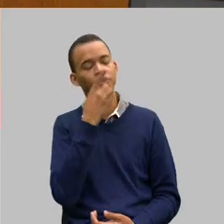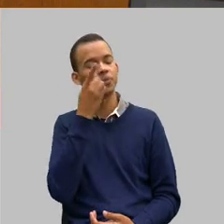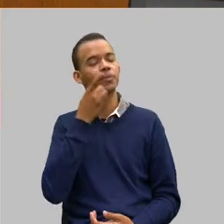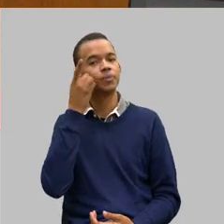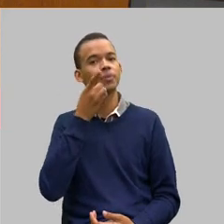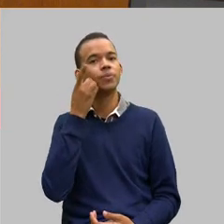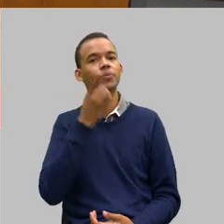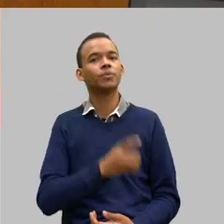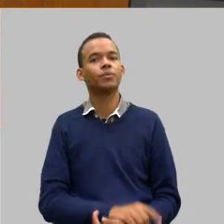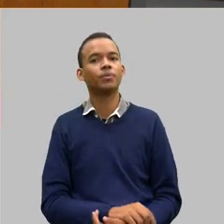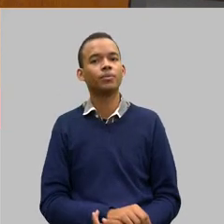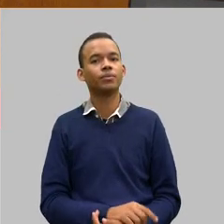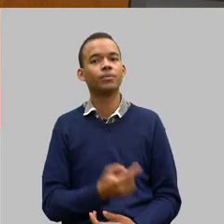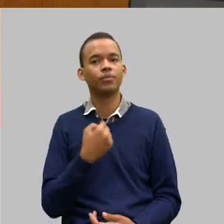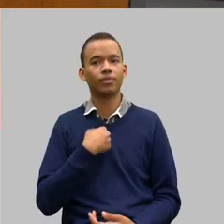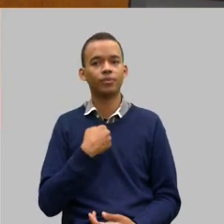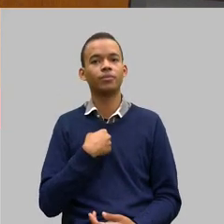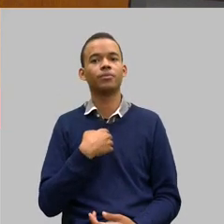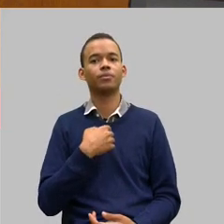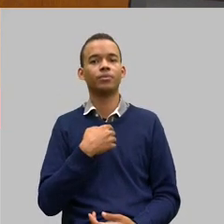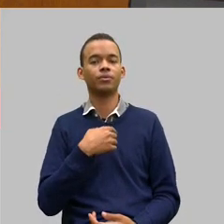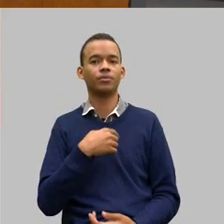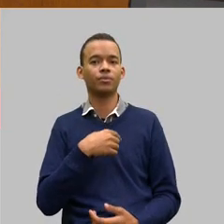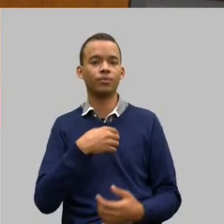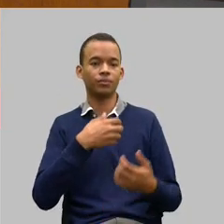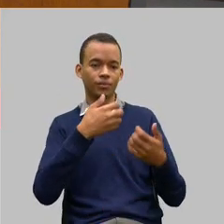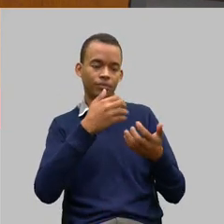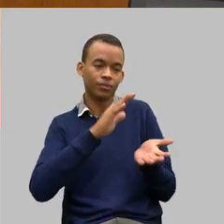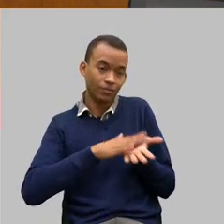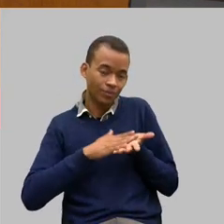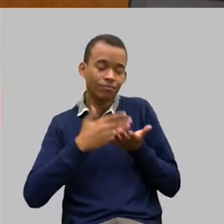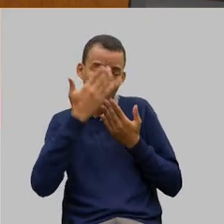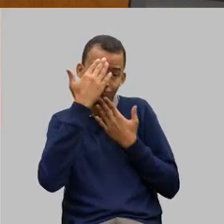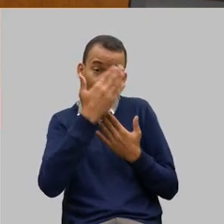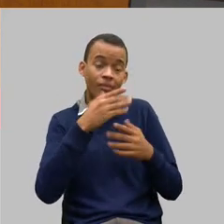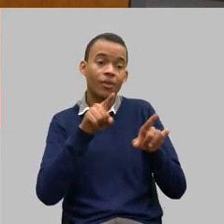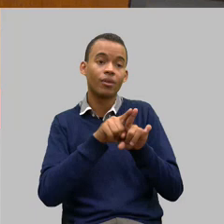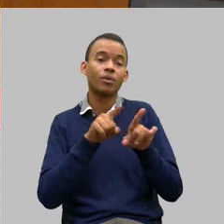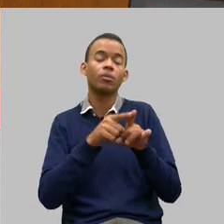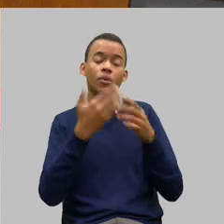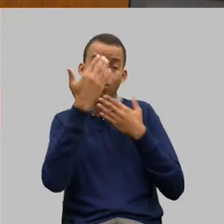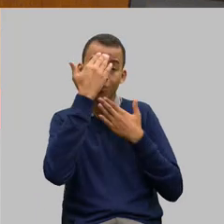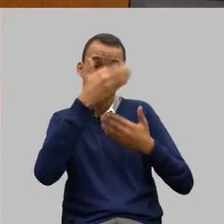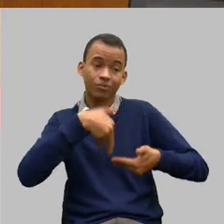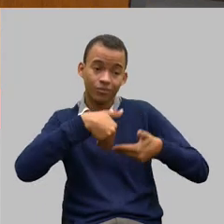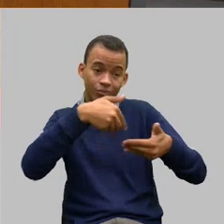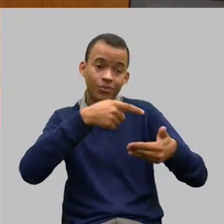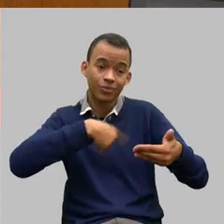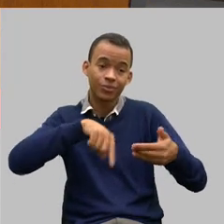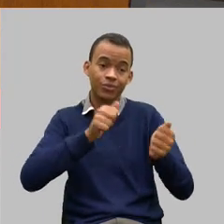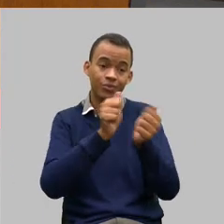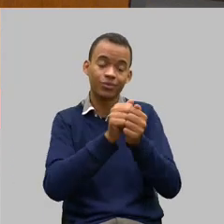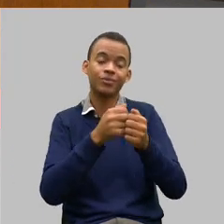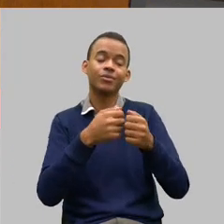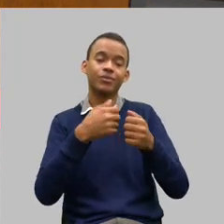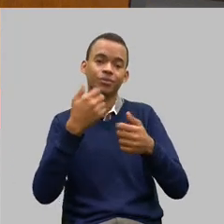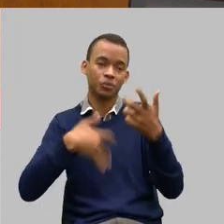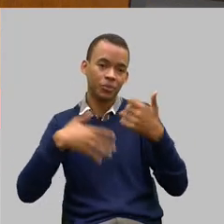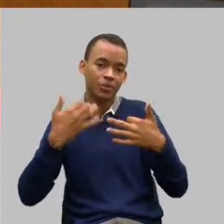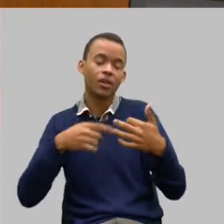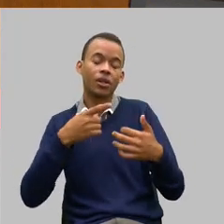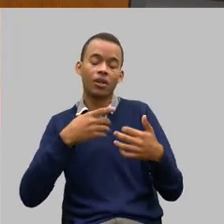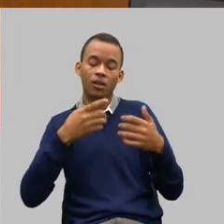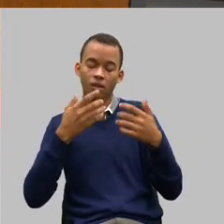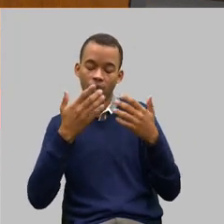Deputado pela lembrança e eu agradeço muito aqui o convite a parceria que a gente tem feito com a comissão de transporte